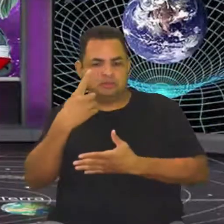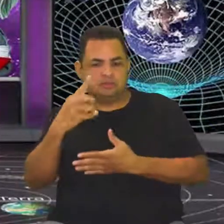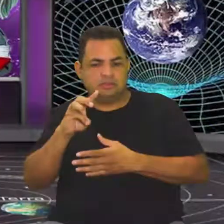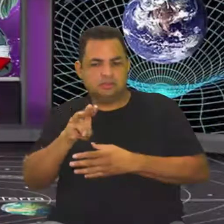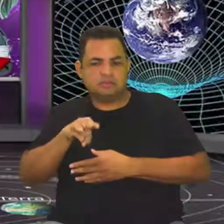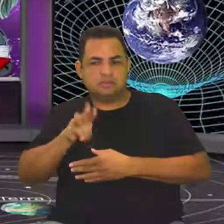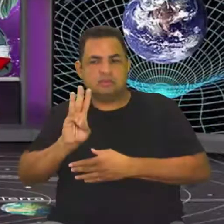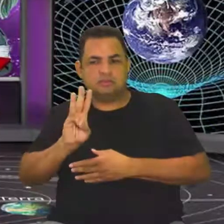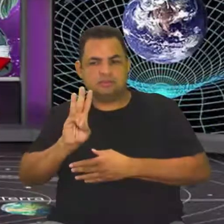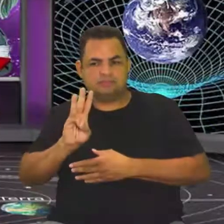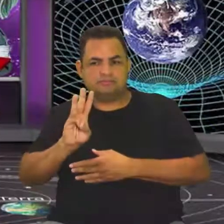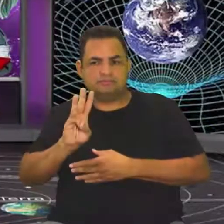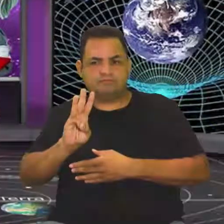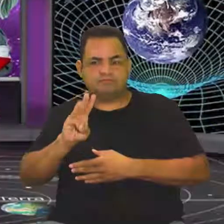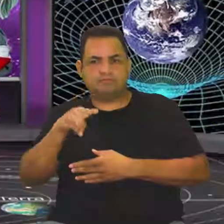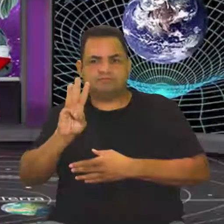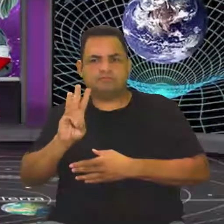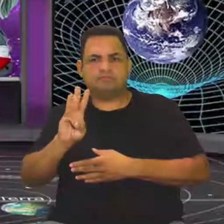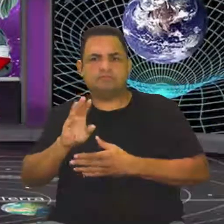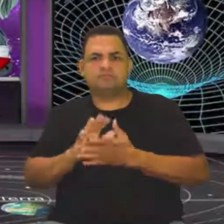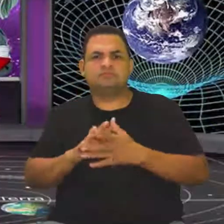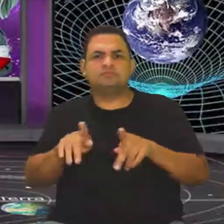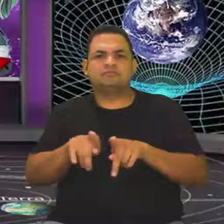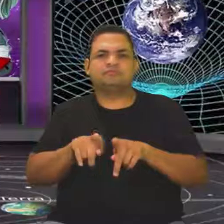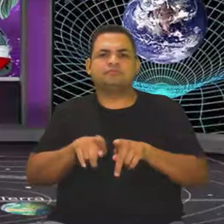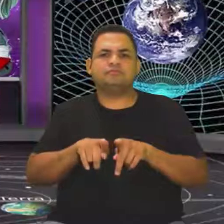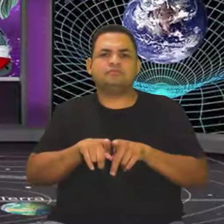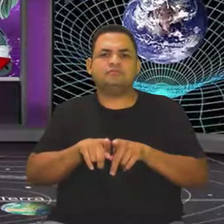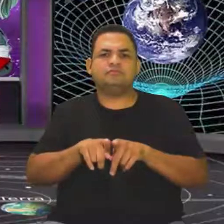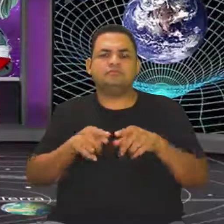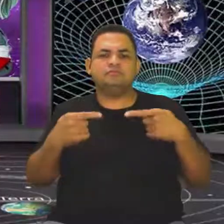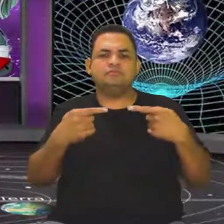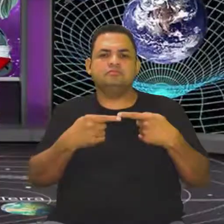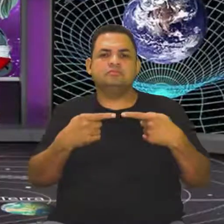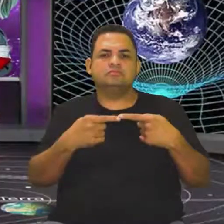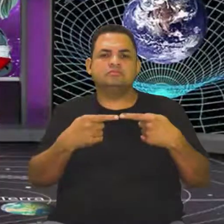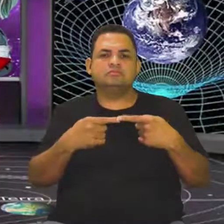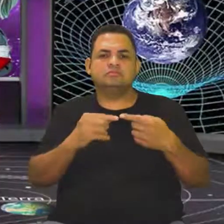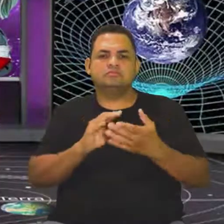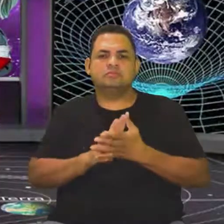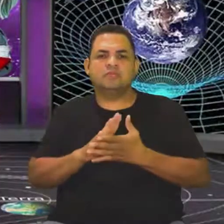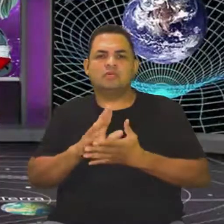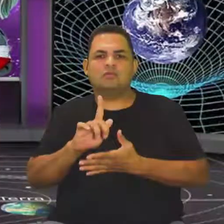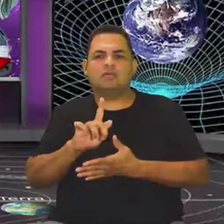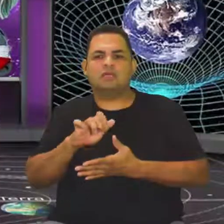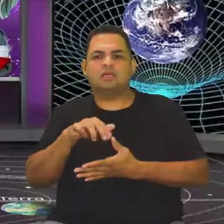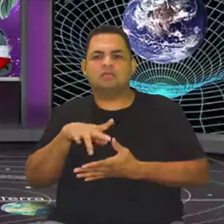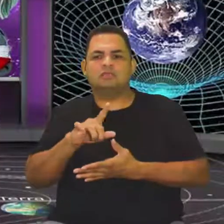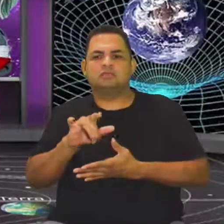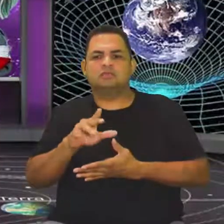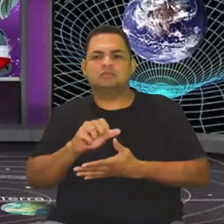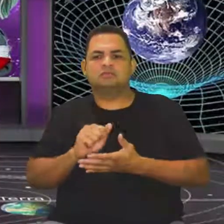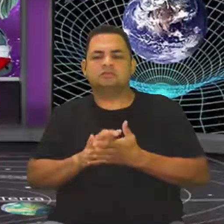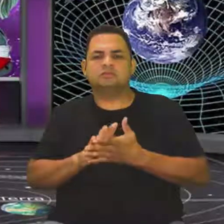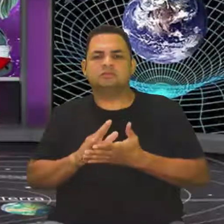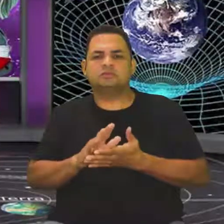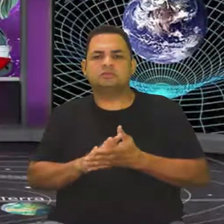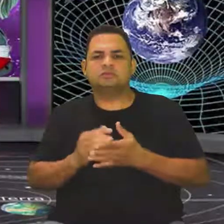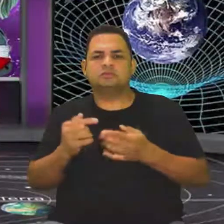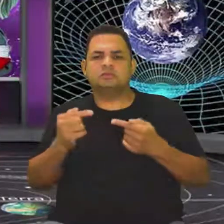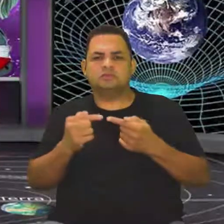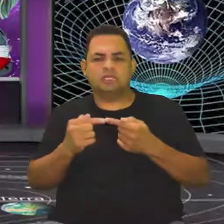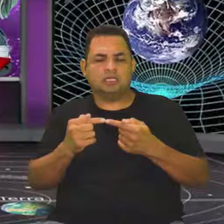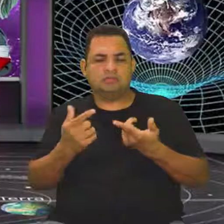watts, né? E aquele watts também é o que? Está associado a uma grandeza. É uma unidade que está associado a